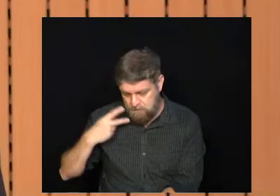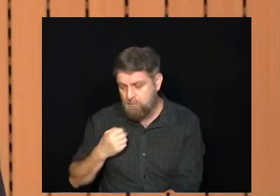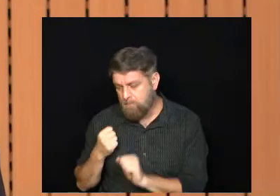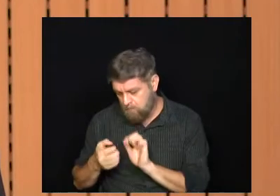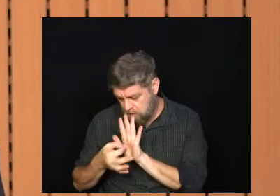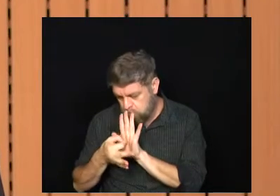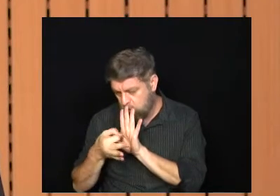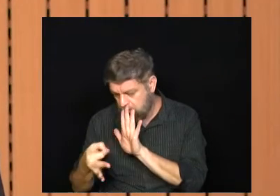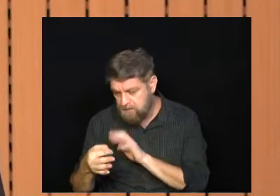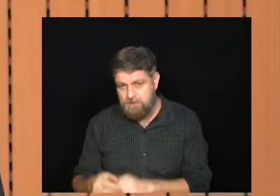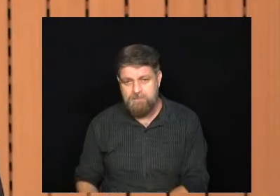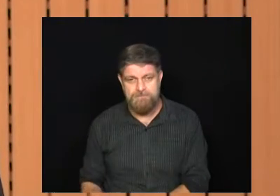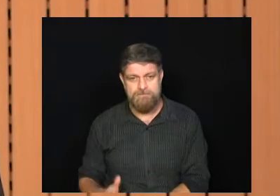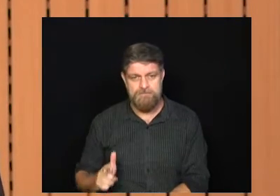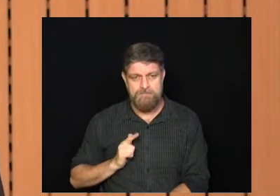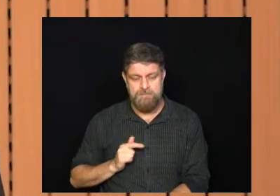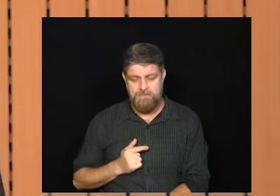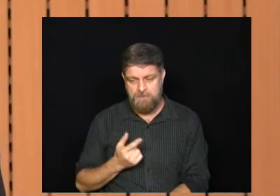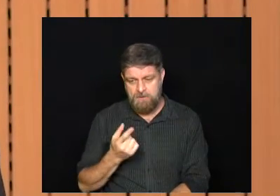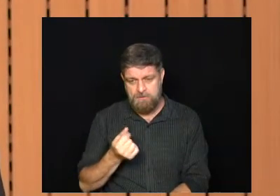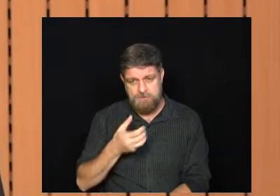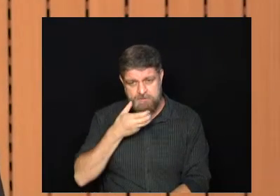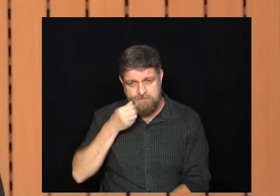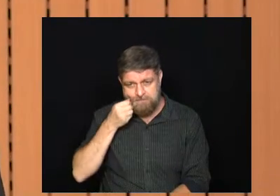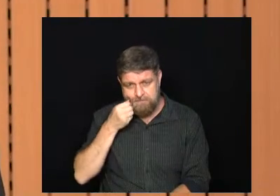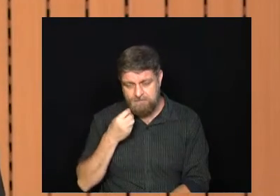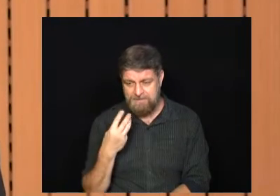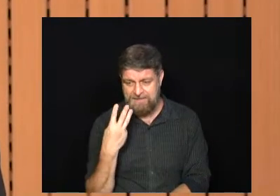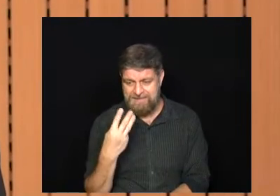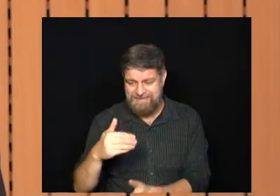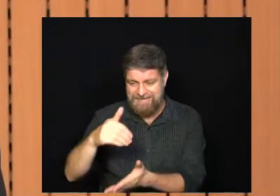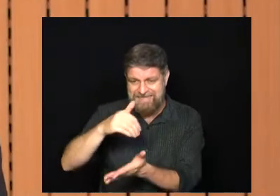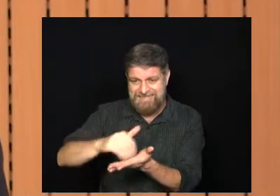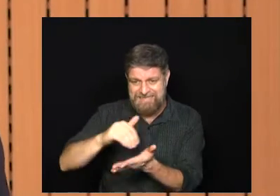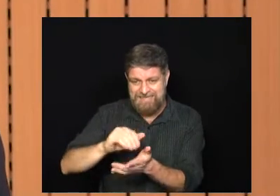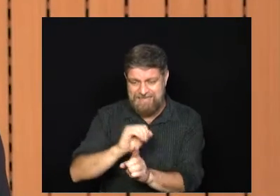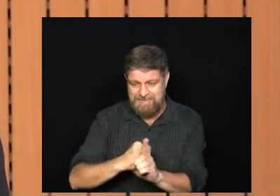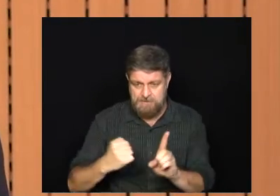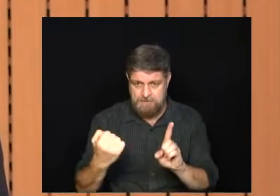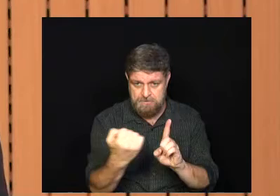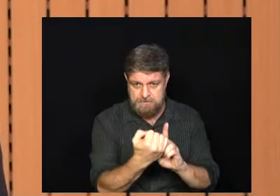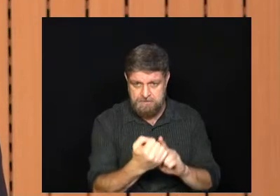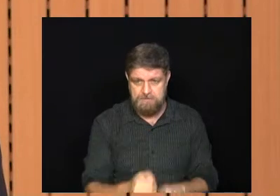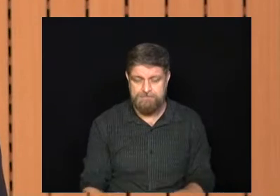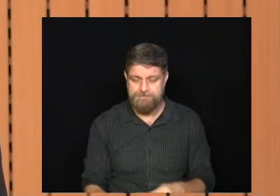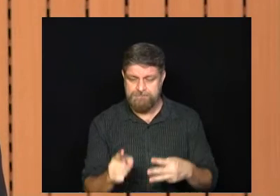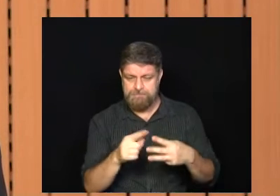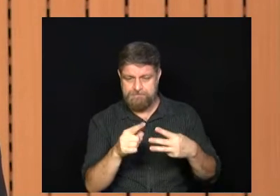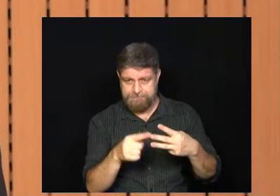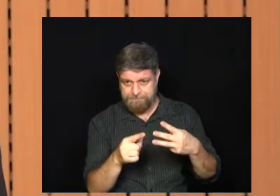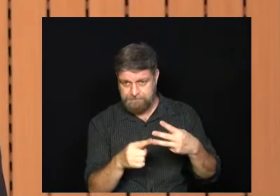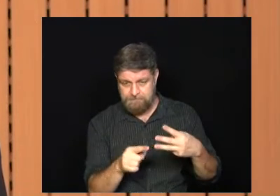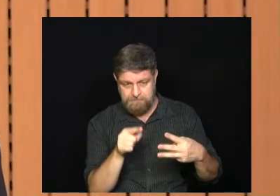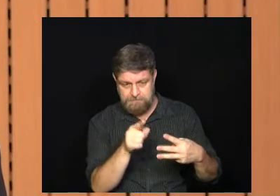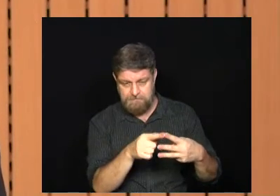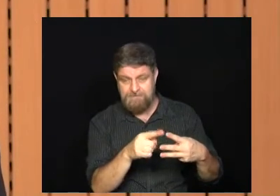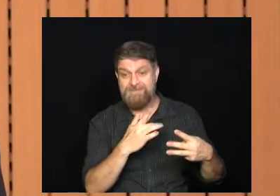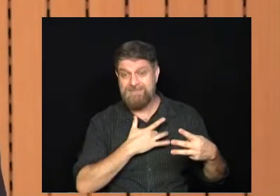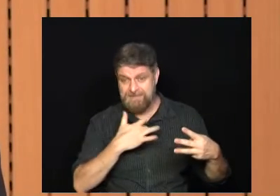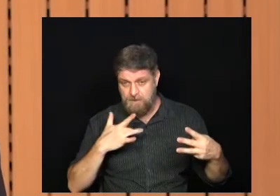grande parte é destinada a 3 secretarias sociais, que são as secretarias de